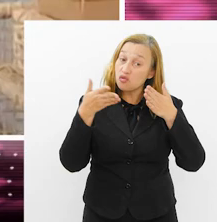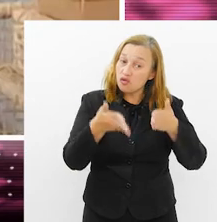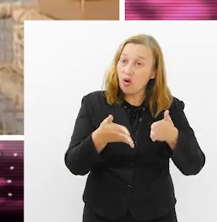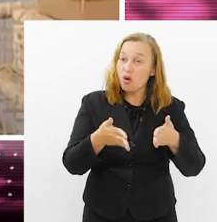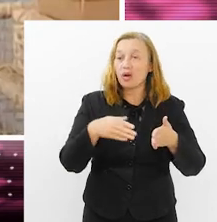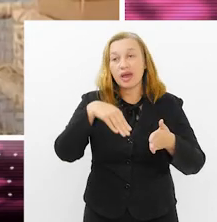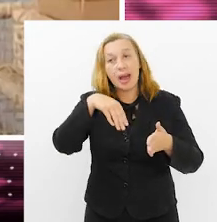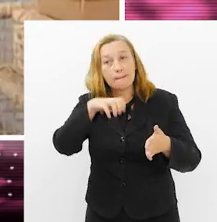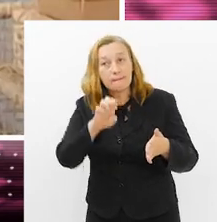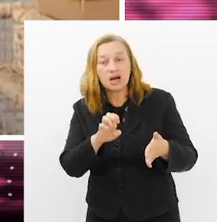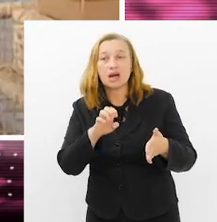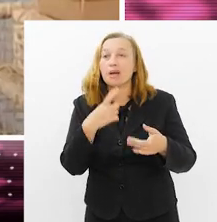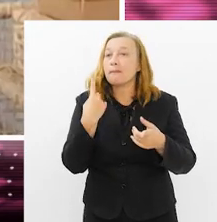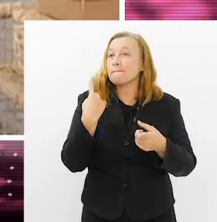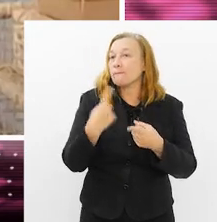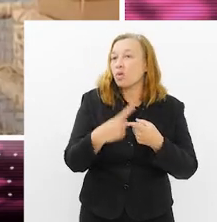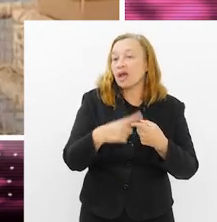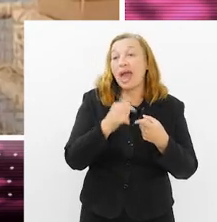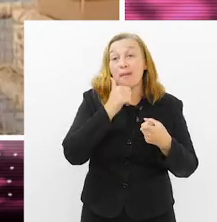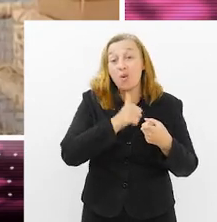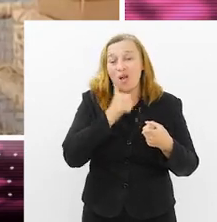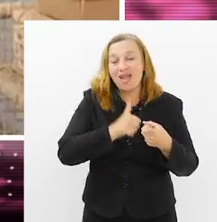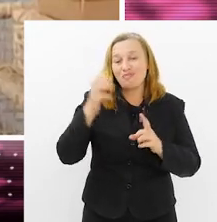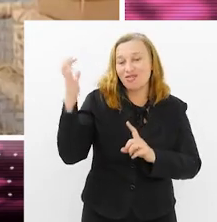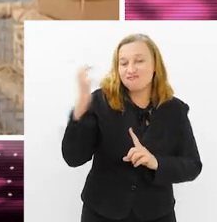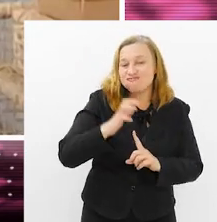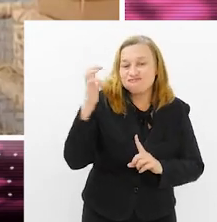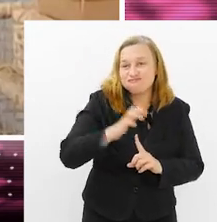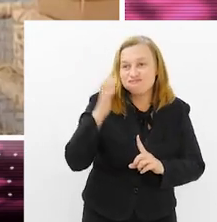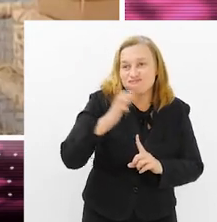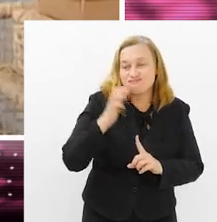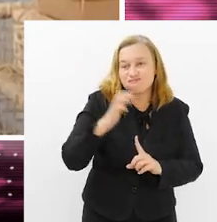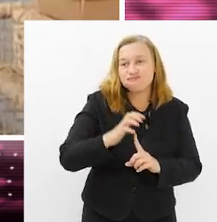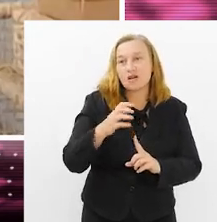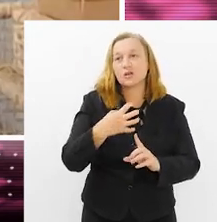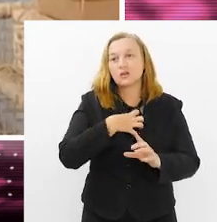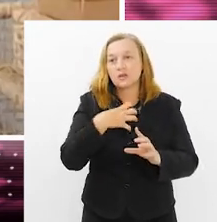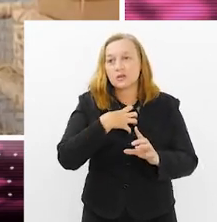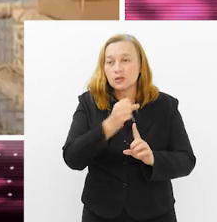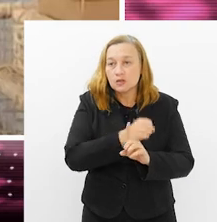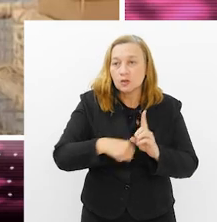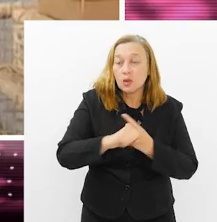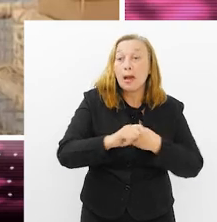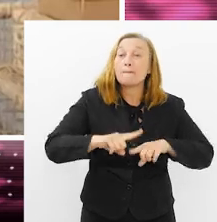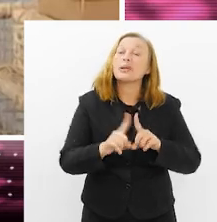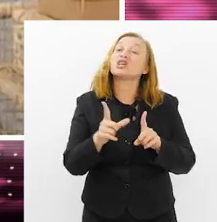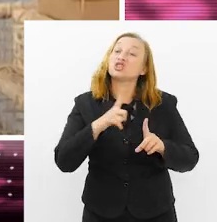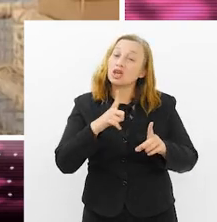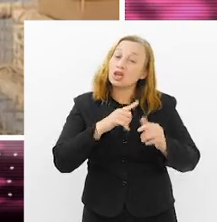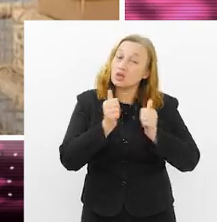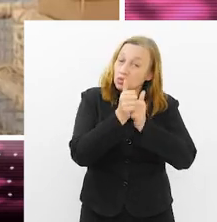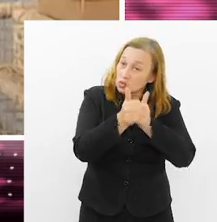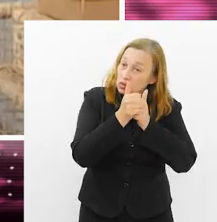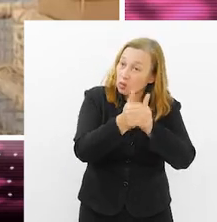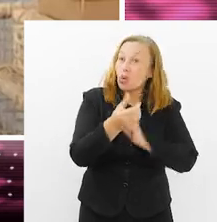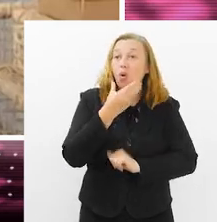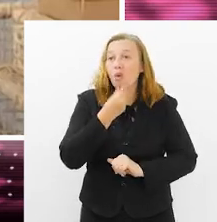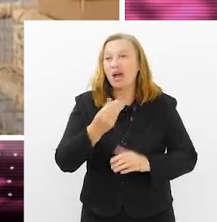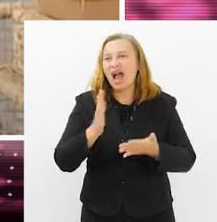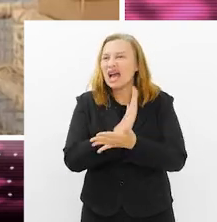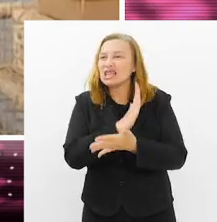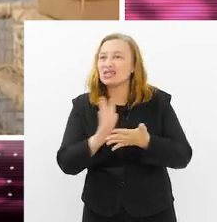público-alvo é a mulher, porque é a mulher que é mais cobrada, né? Que sofre mais pressão nesse sentido, mas também tem os que